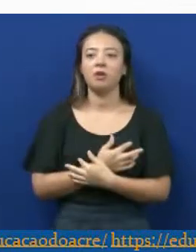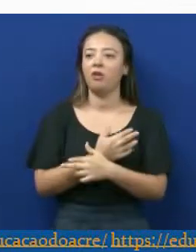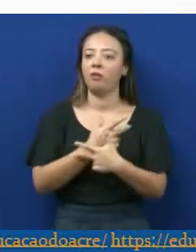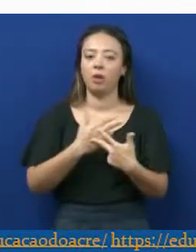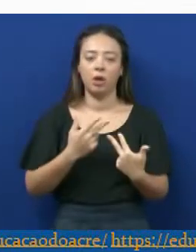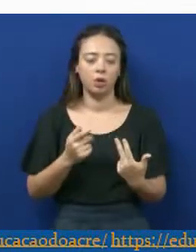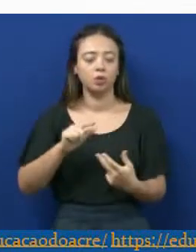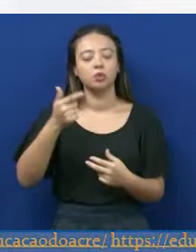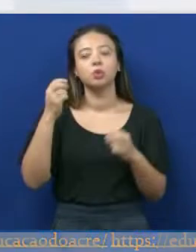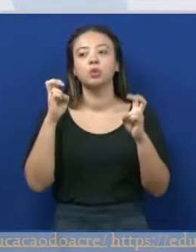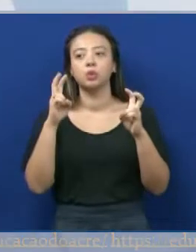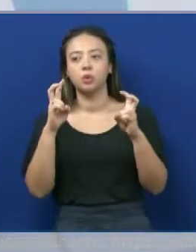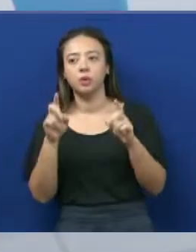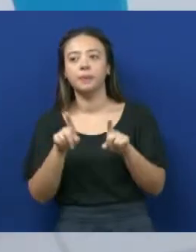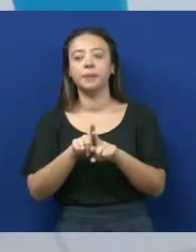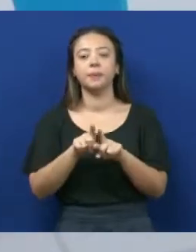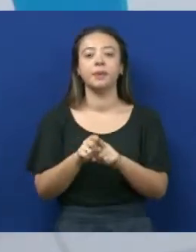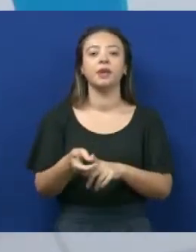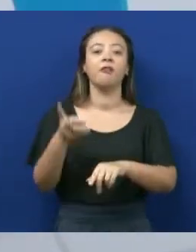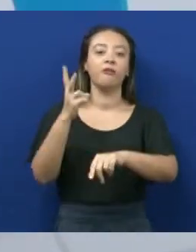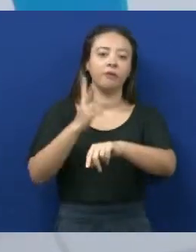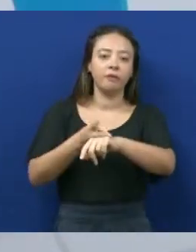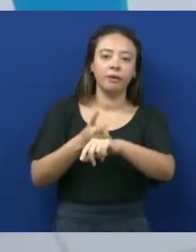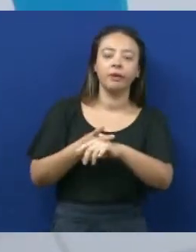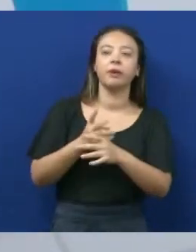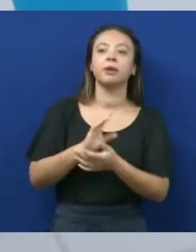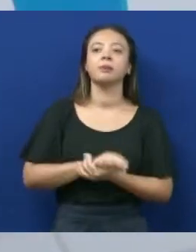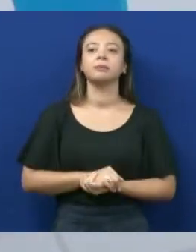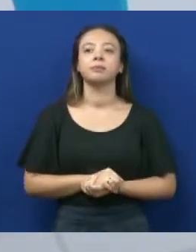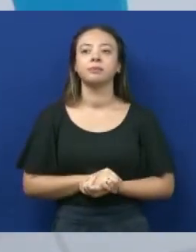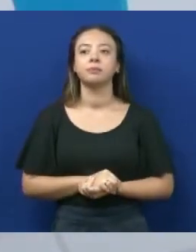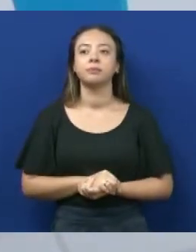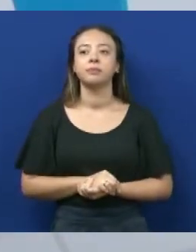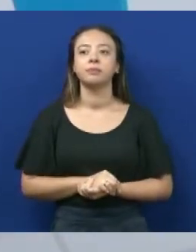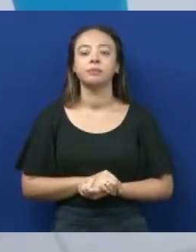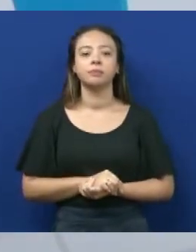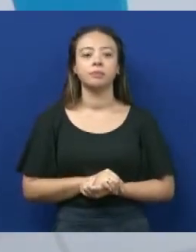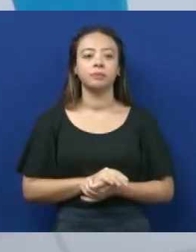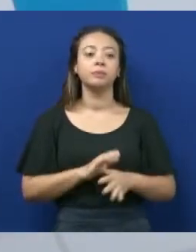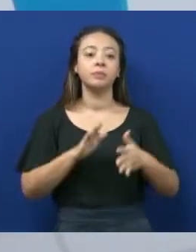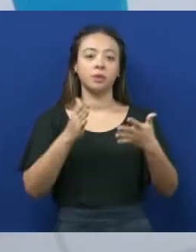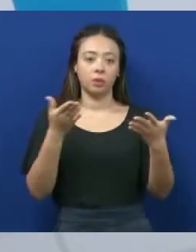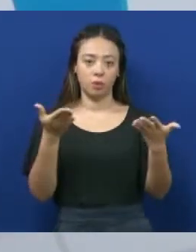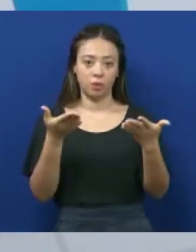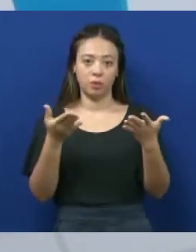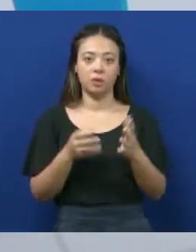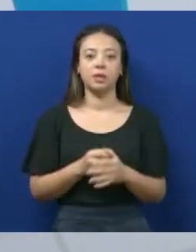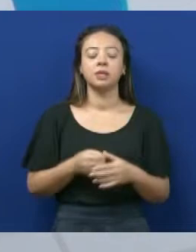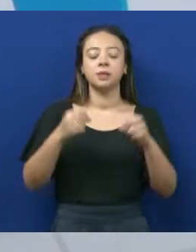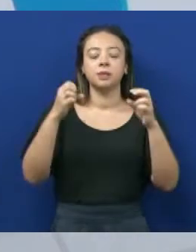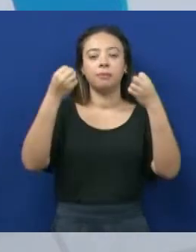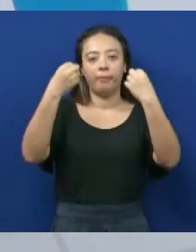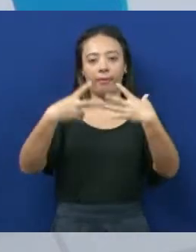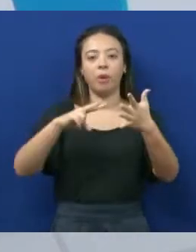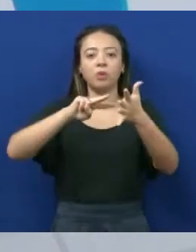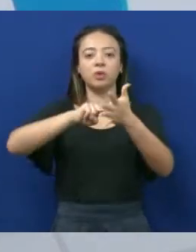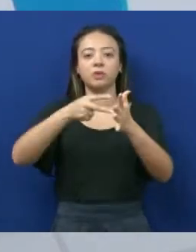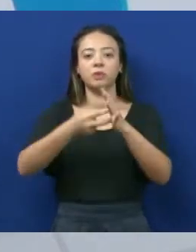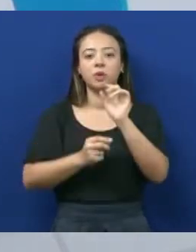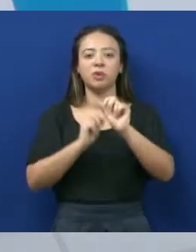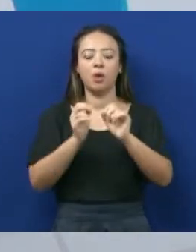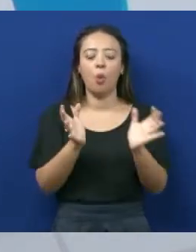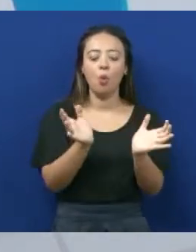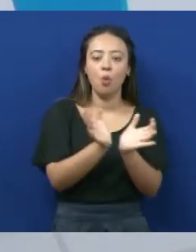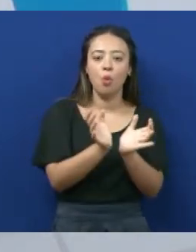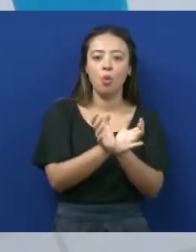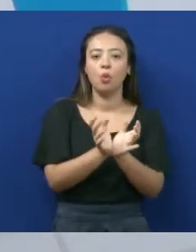coisa também que nós já vimos em sala de aula. Vamos começar aqui com um pequeno conceito da equipe dramática, que